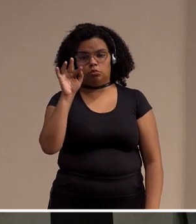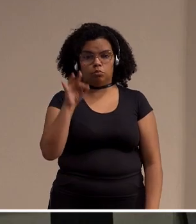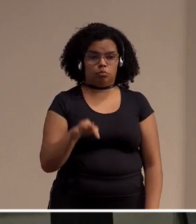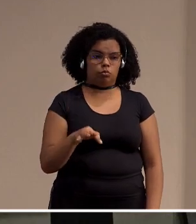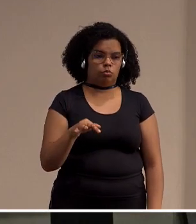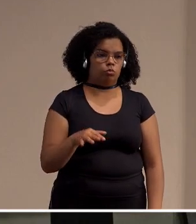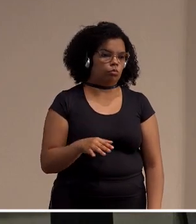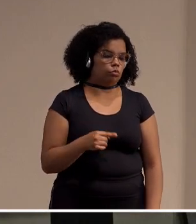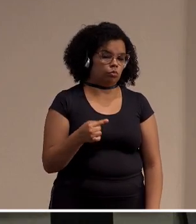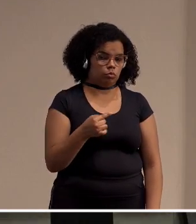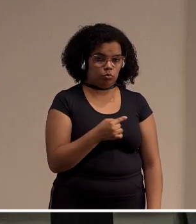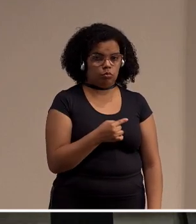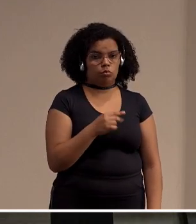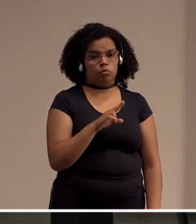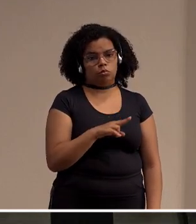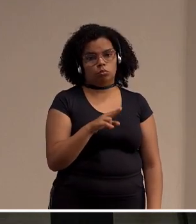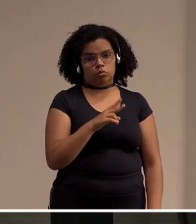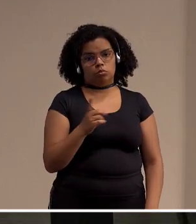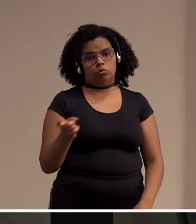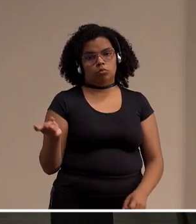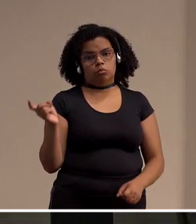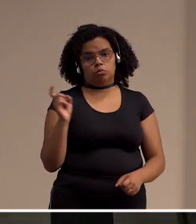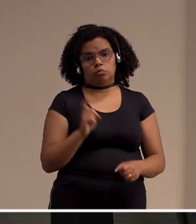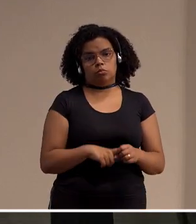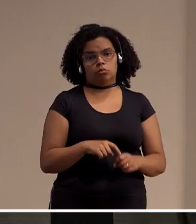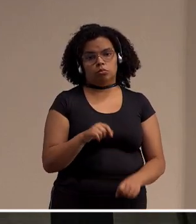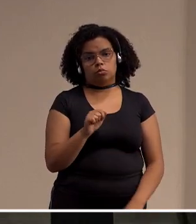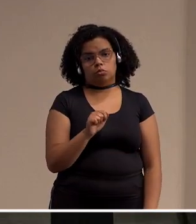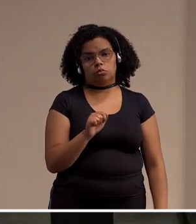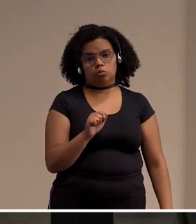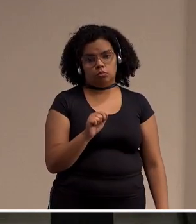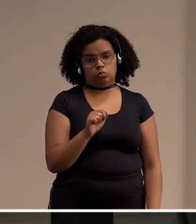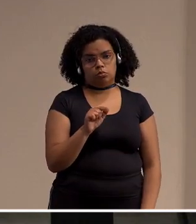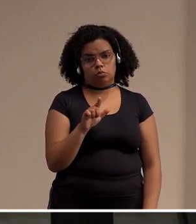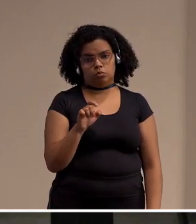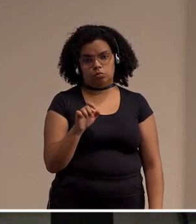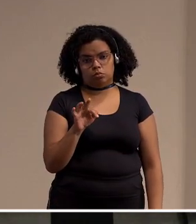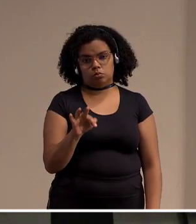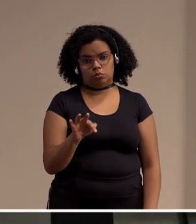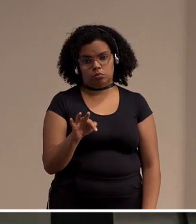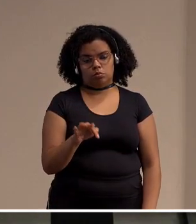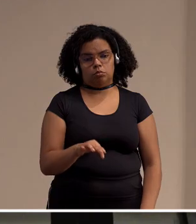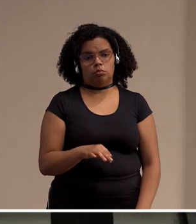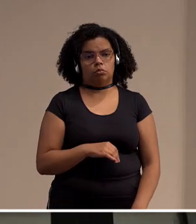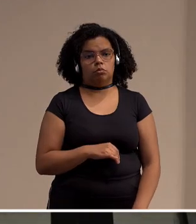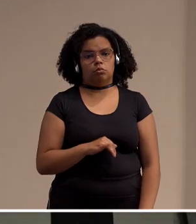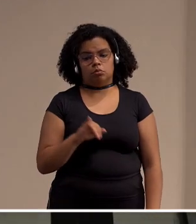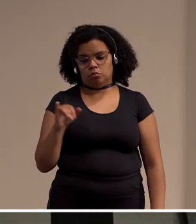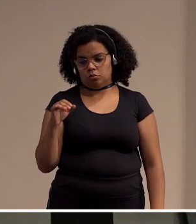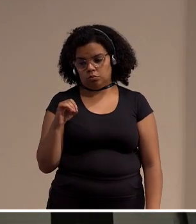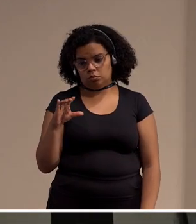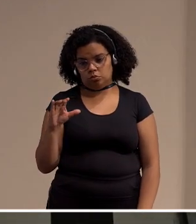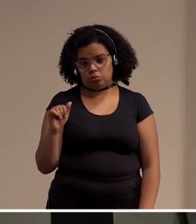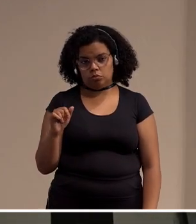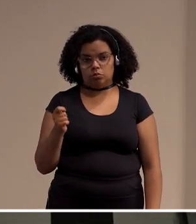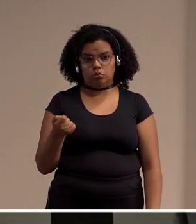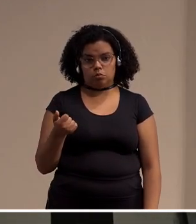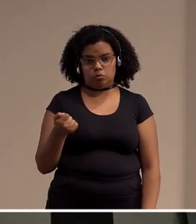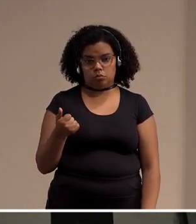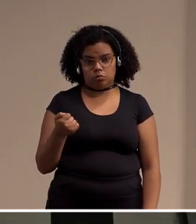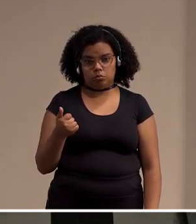caso, você retoma o Aleph. No caso do Joca, ele é quase